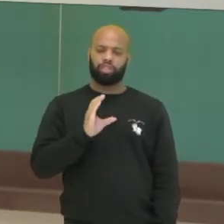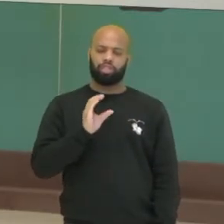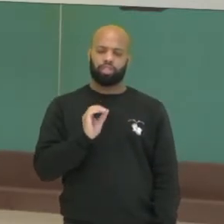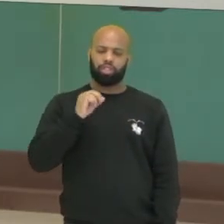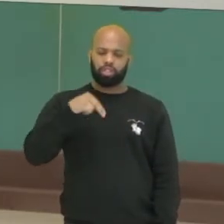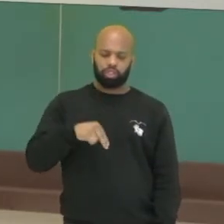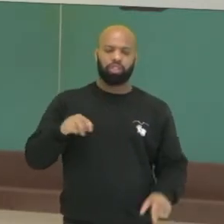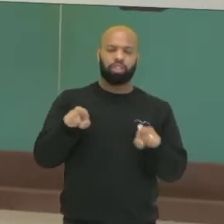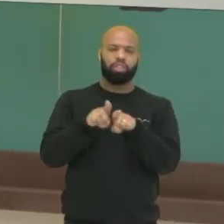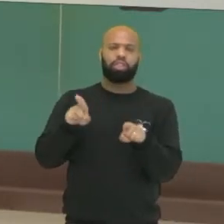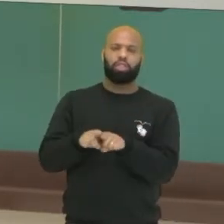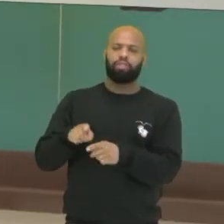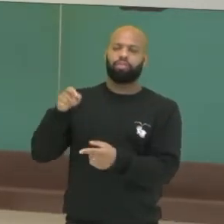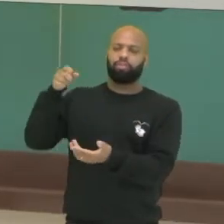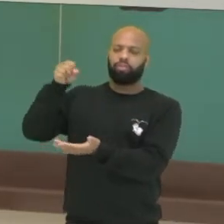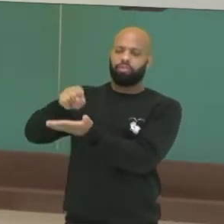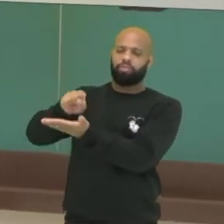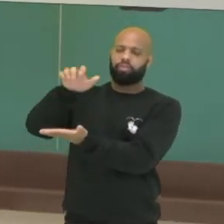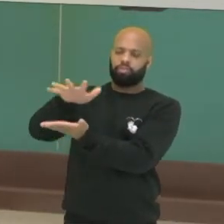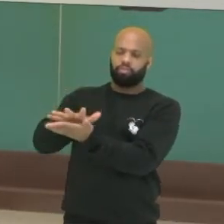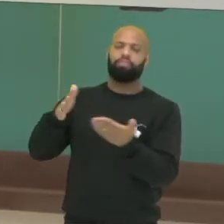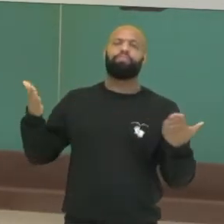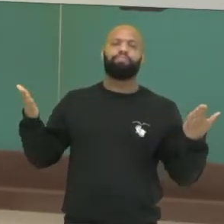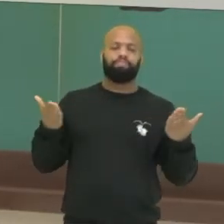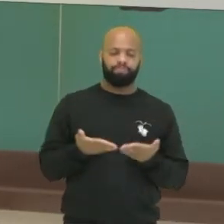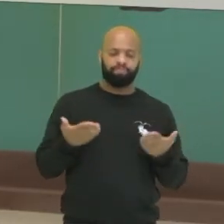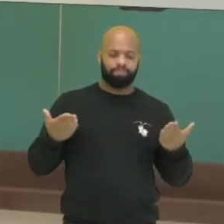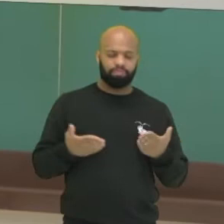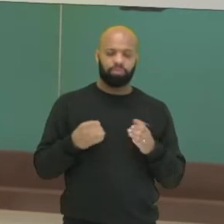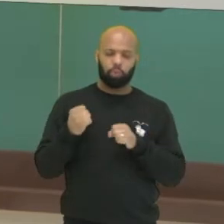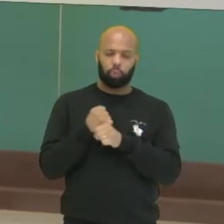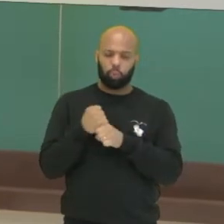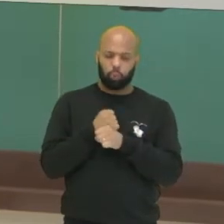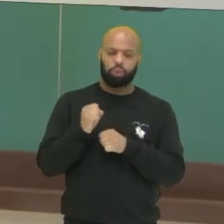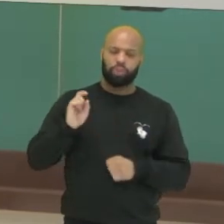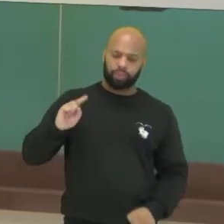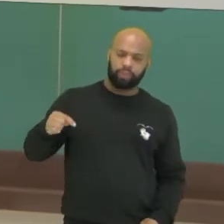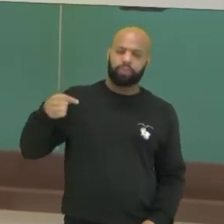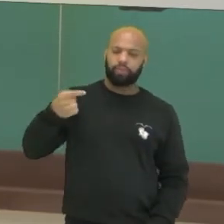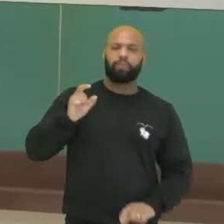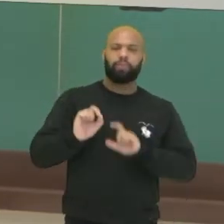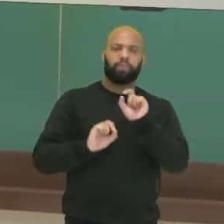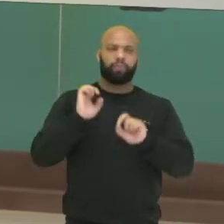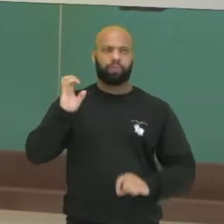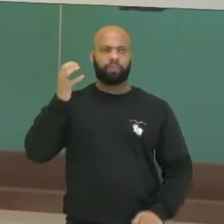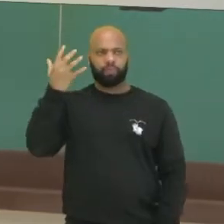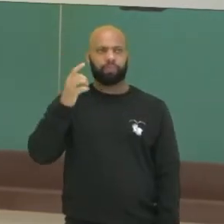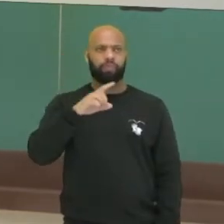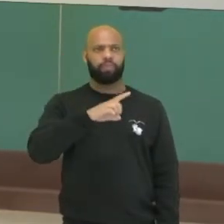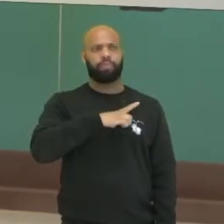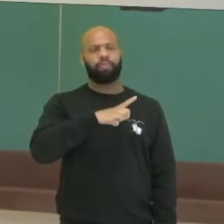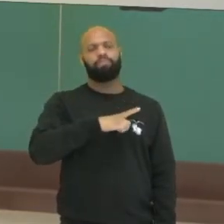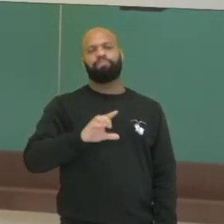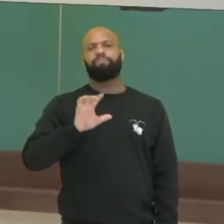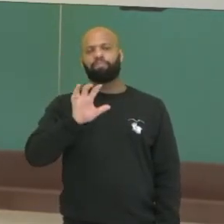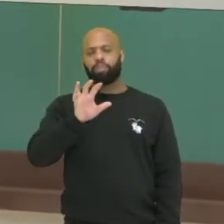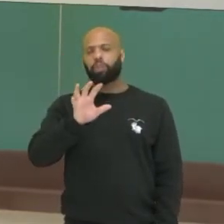aplicou multa. E hoje, depois de muito tempo depois, toda